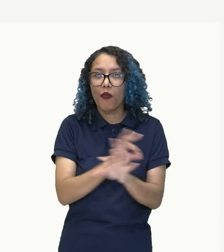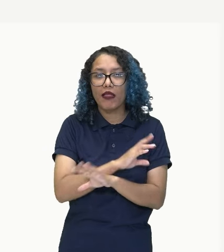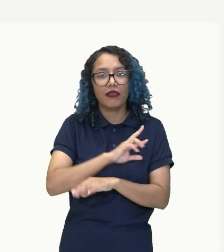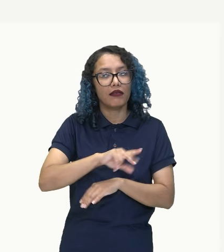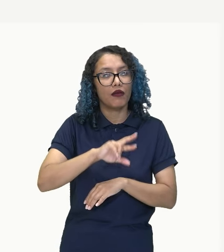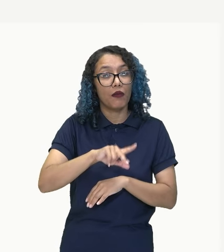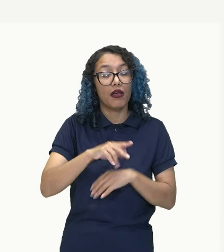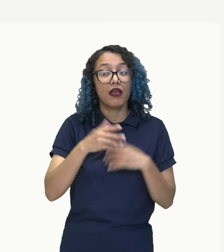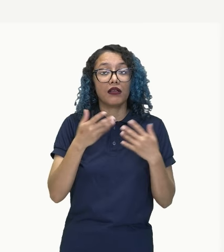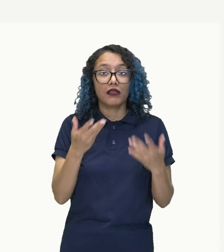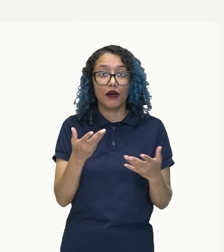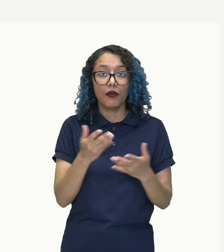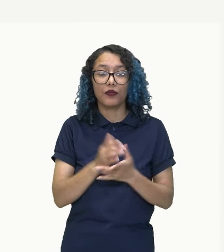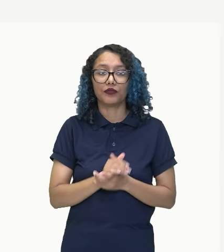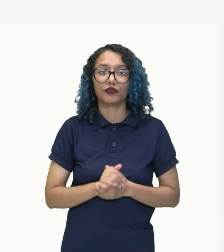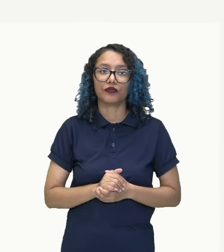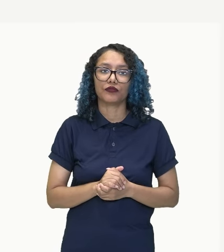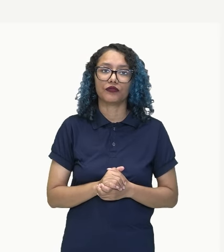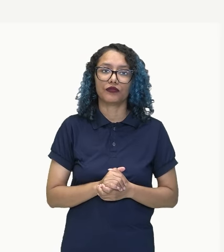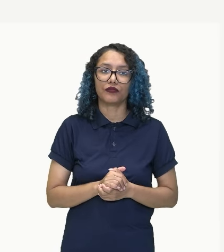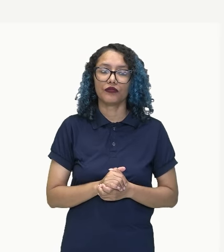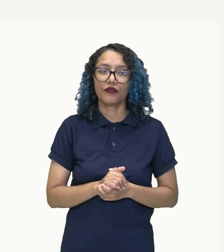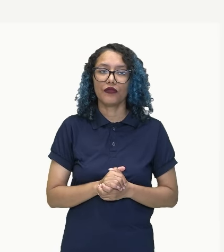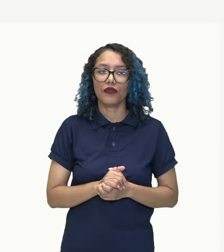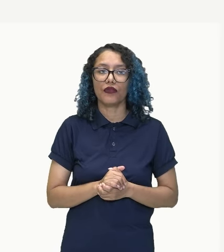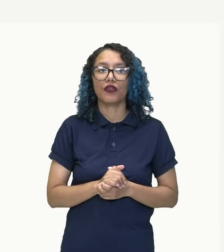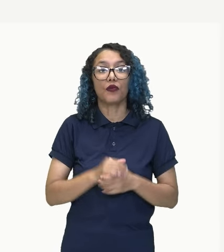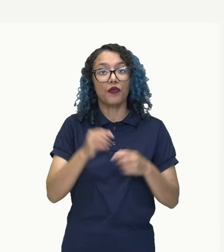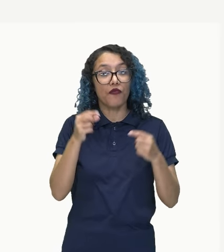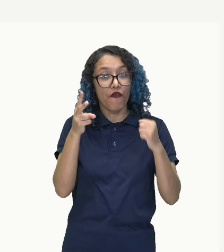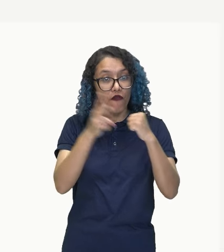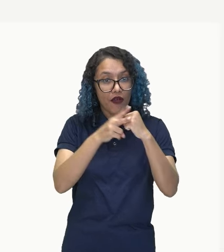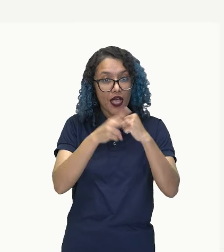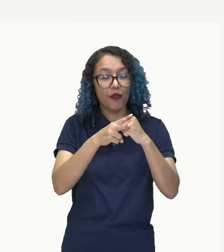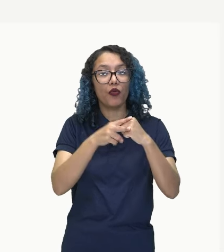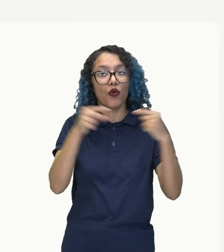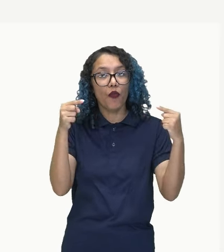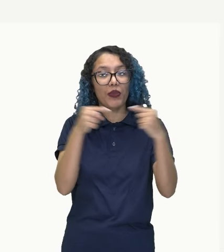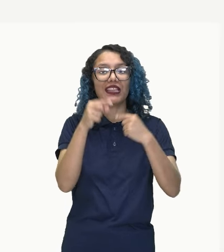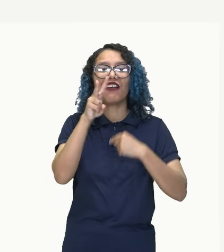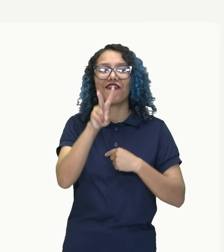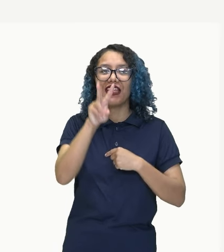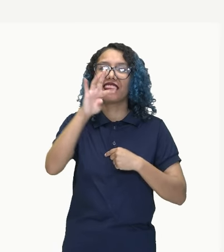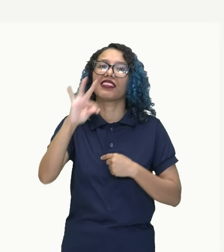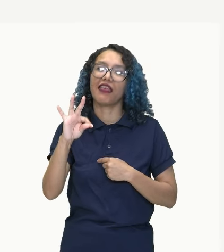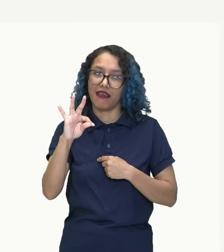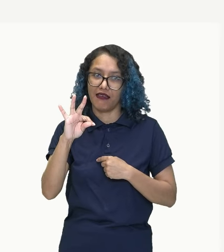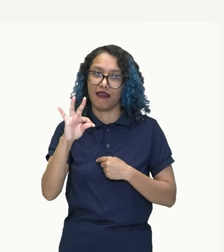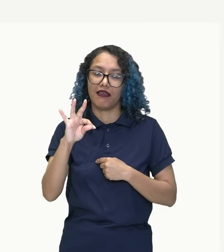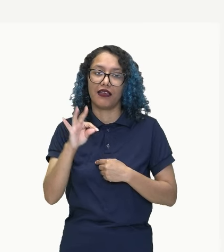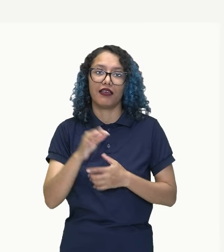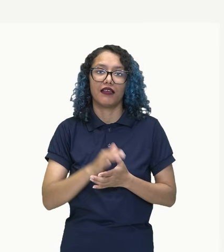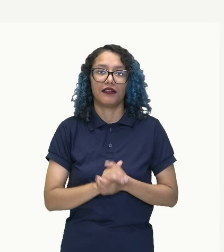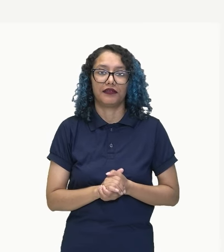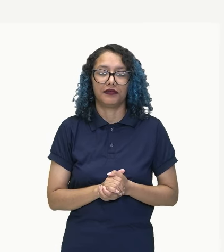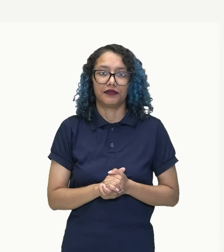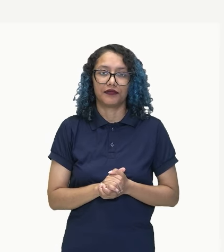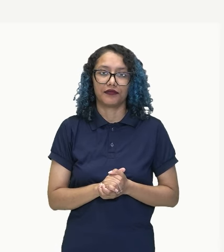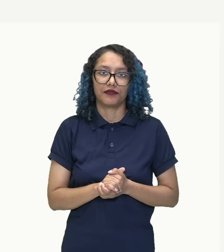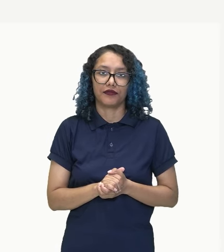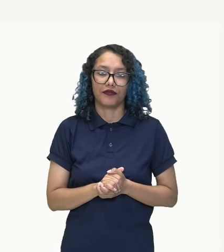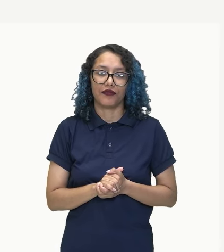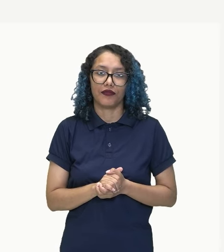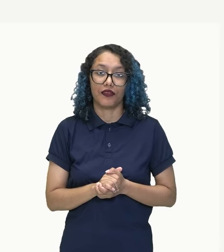diz que o verbo é verbo transitivo. Aí, no caso aí da própria oração,